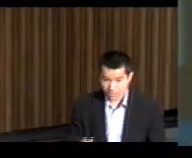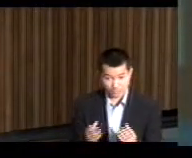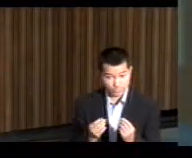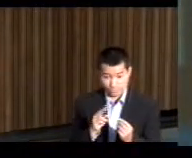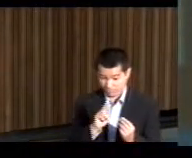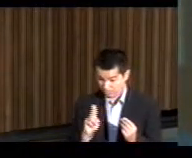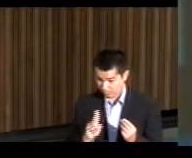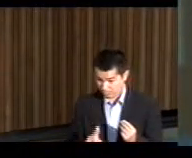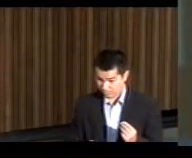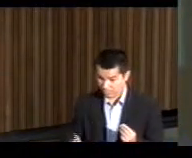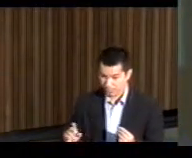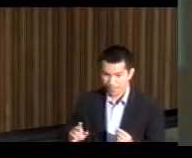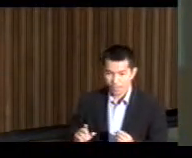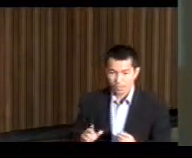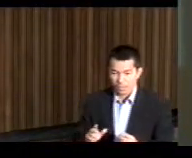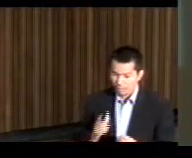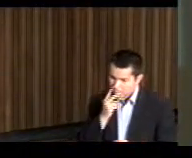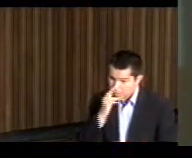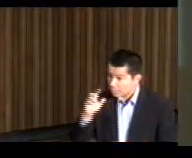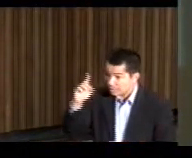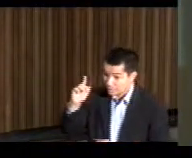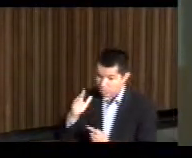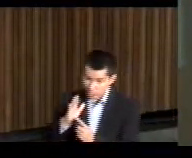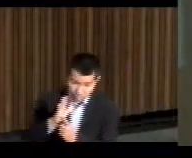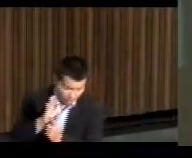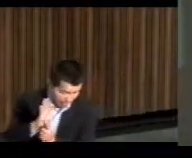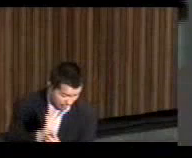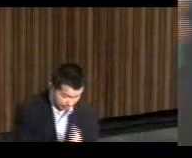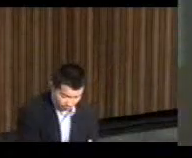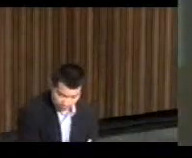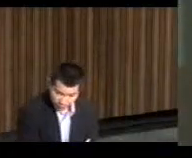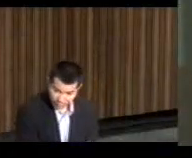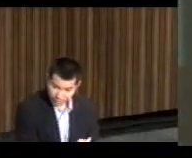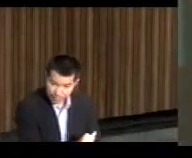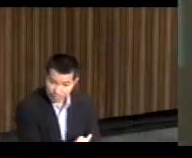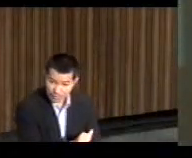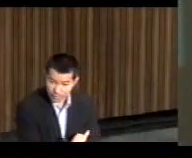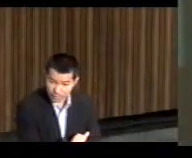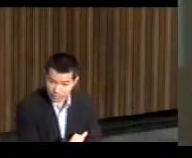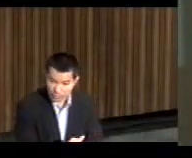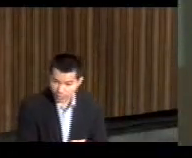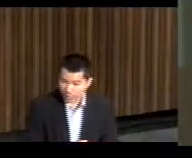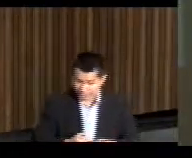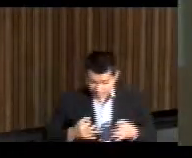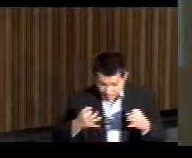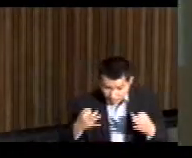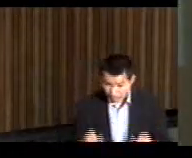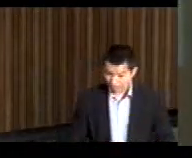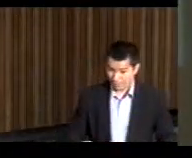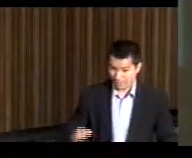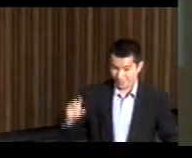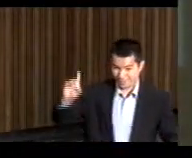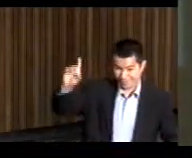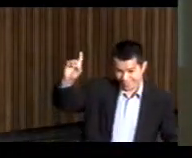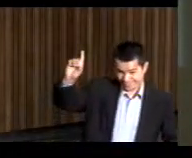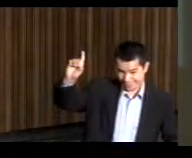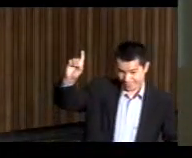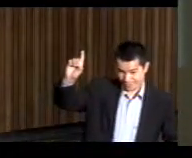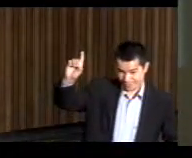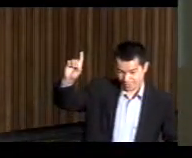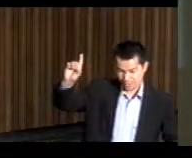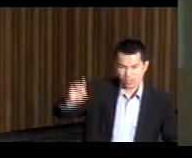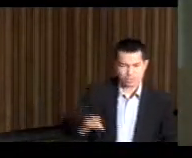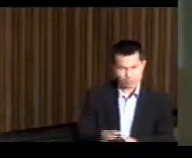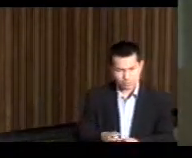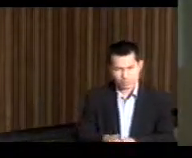ele faz aquele pacto de corte, aquela cerimônia estranha com aqueles animais e etc. Que